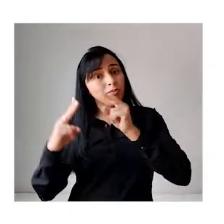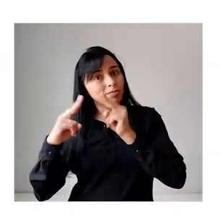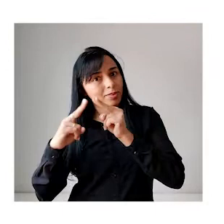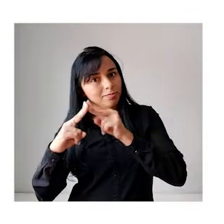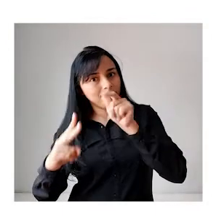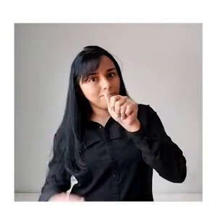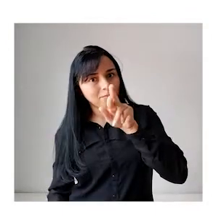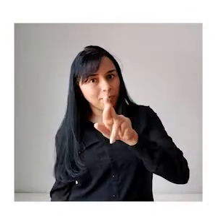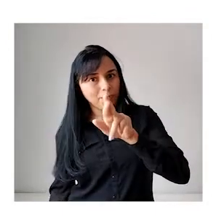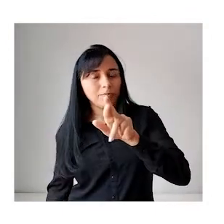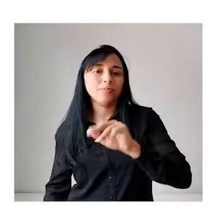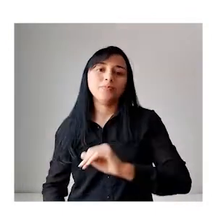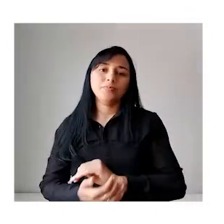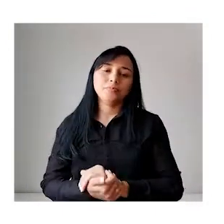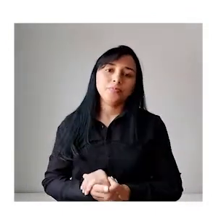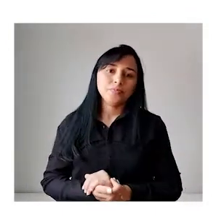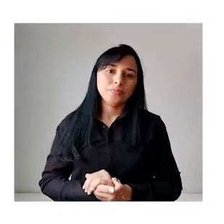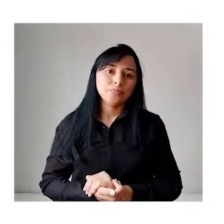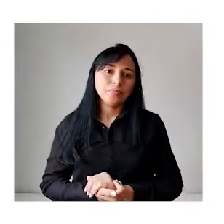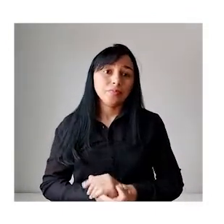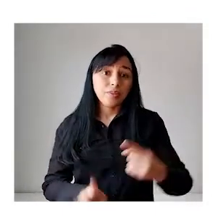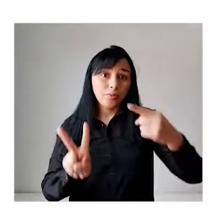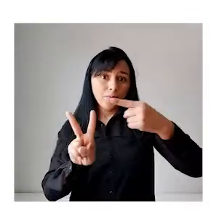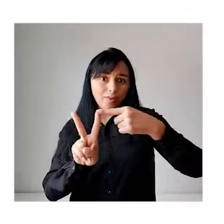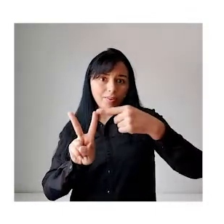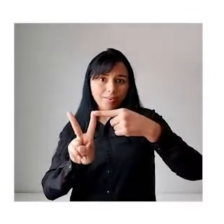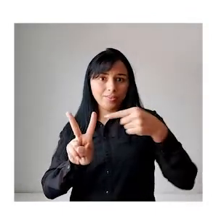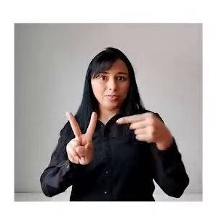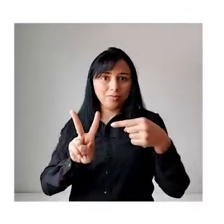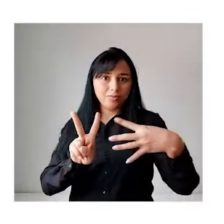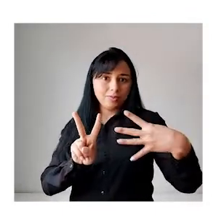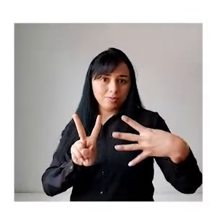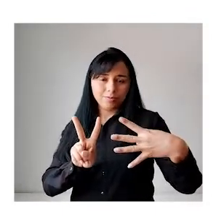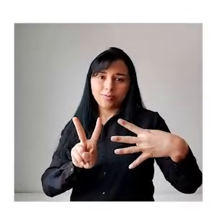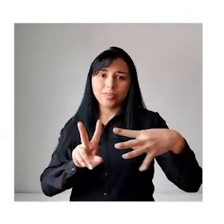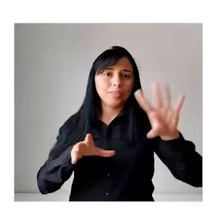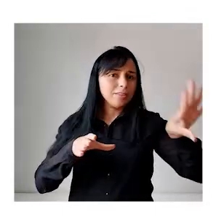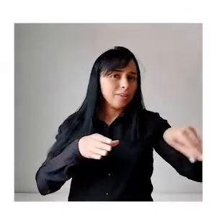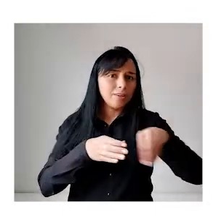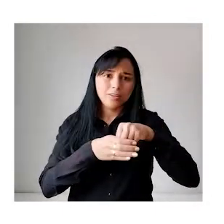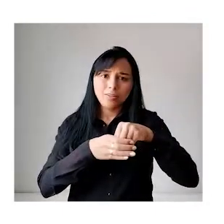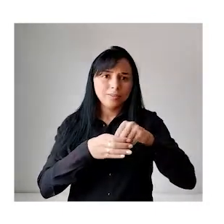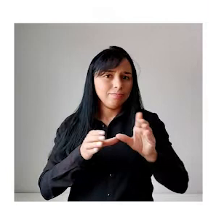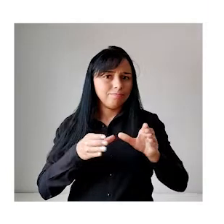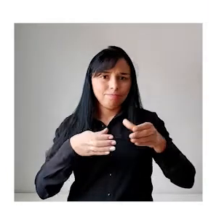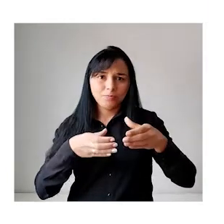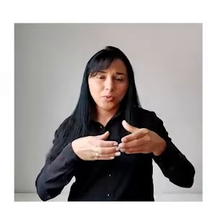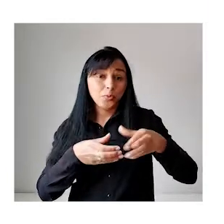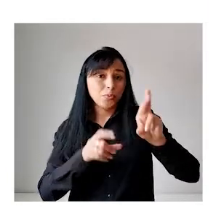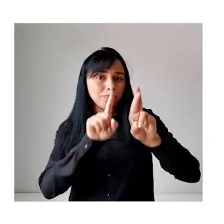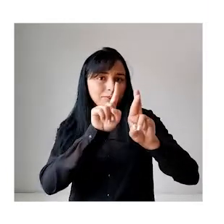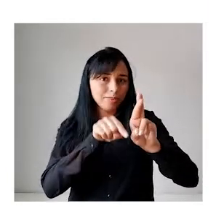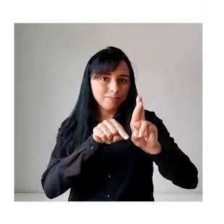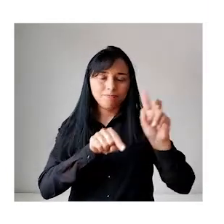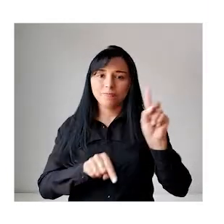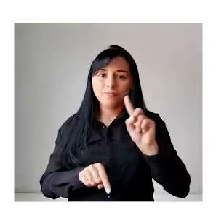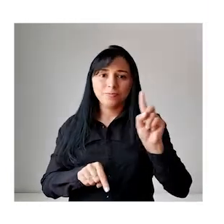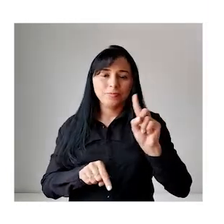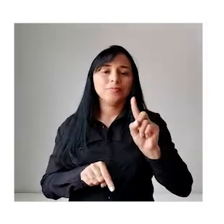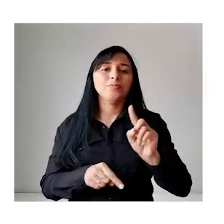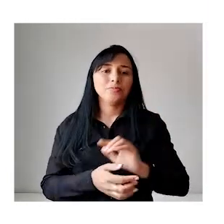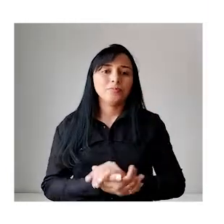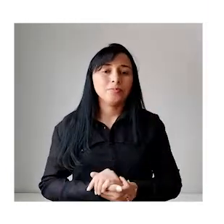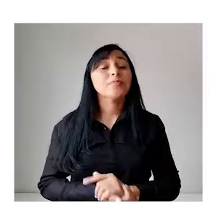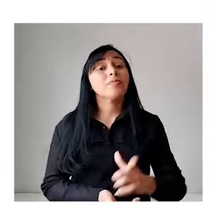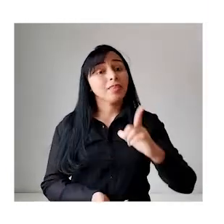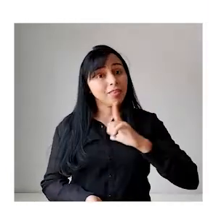gente mencionou no início. Dizemos então que raiz quadrada de menos 4 não se define no conjunto dos números reais,